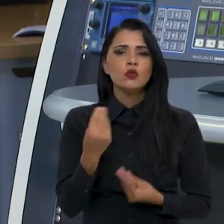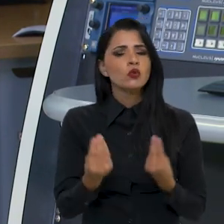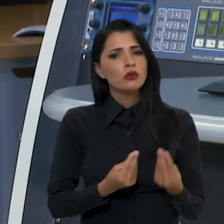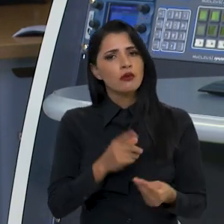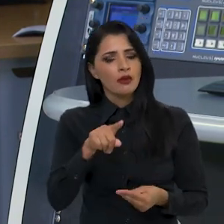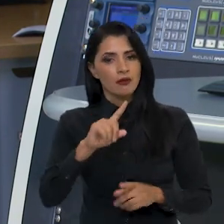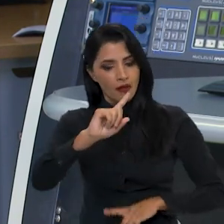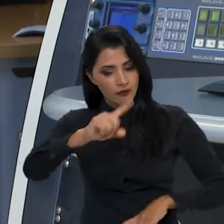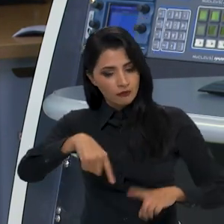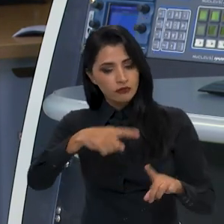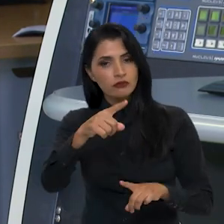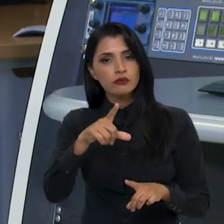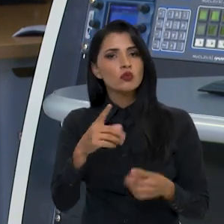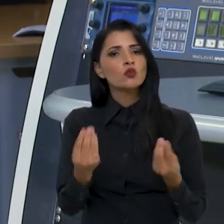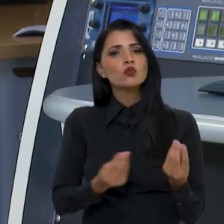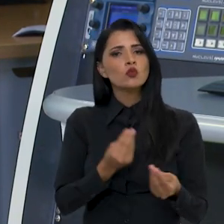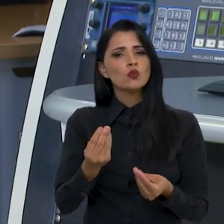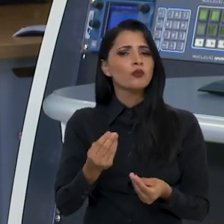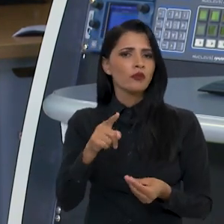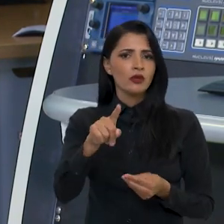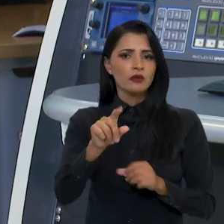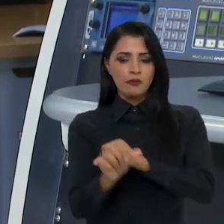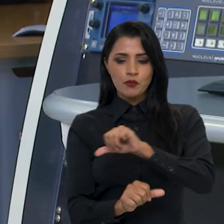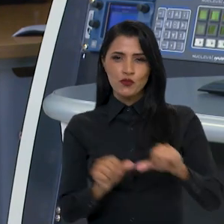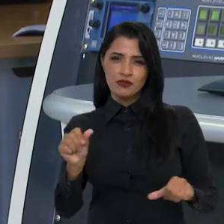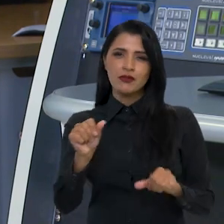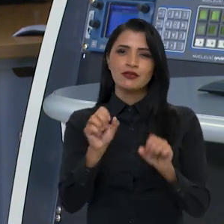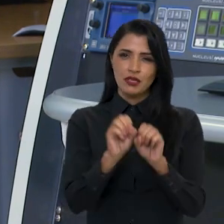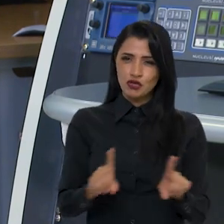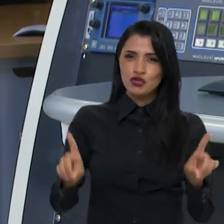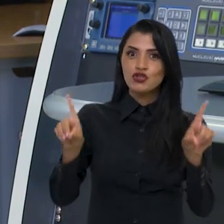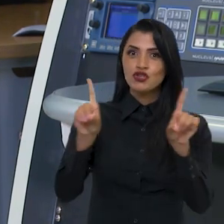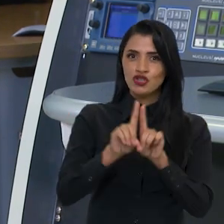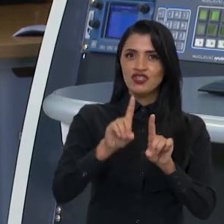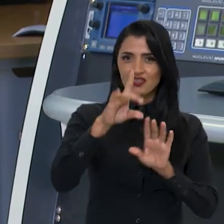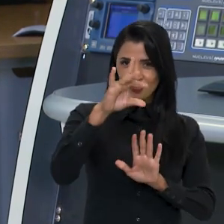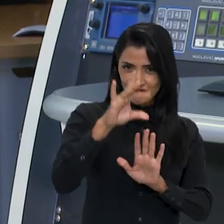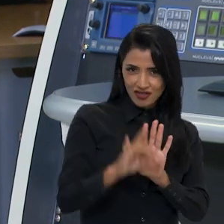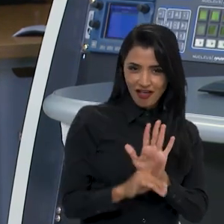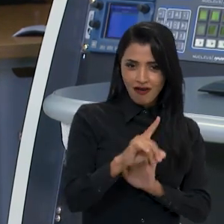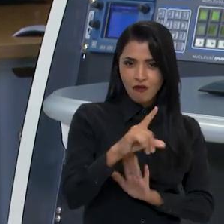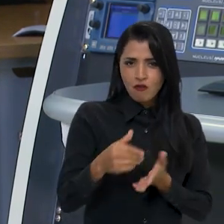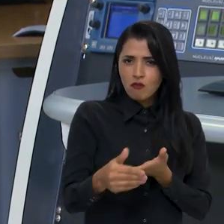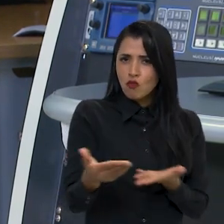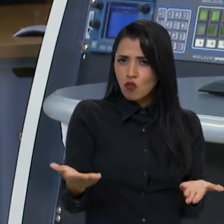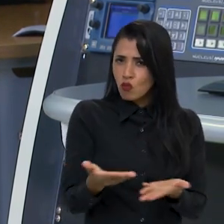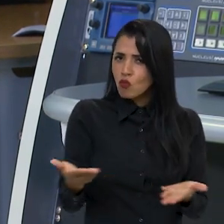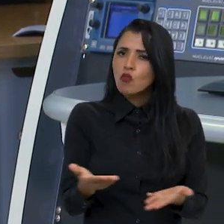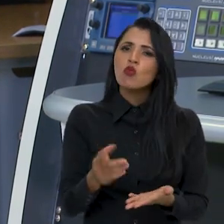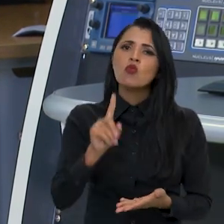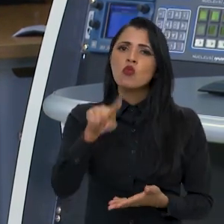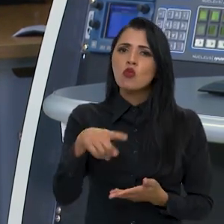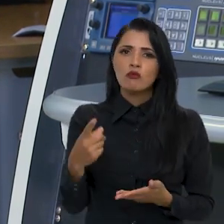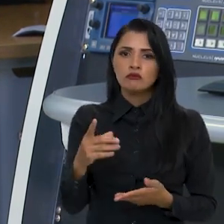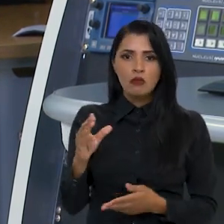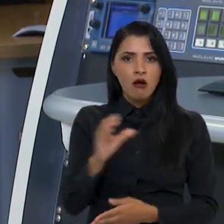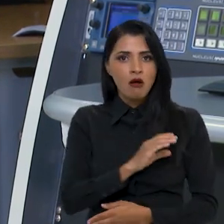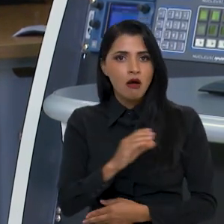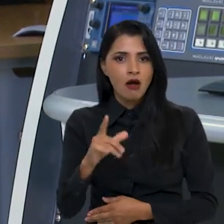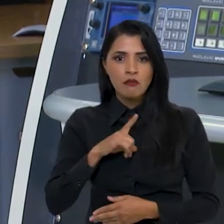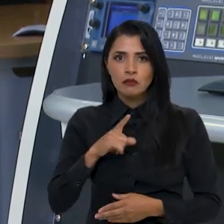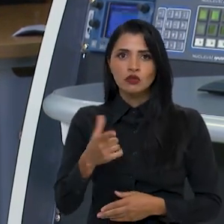é avançar nessa transformação digital que está em curso, que começou, que